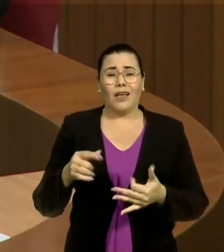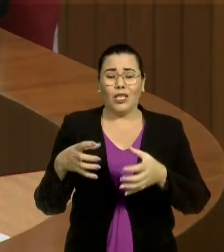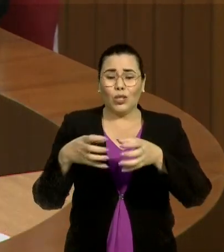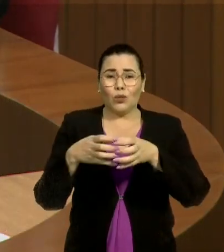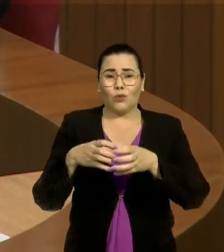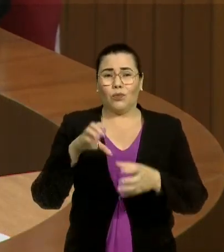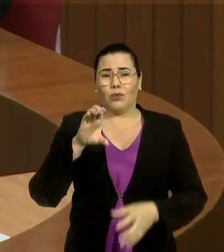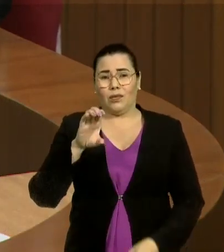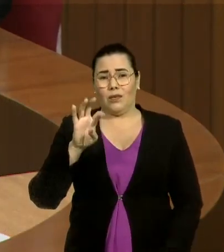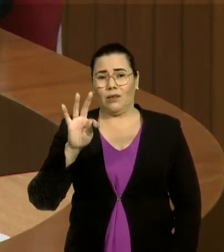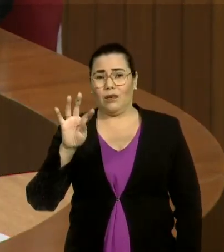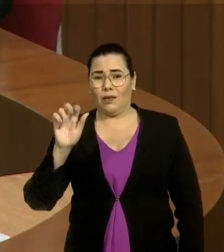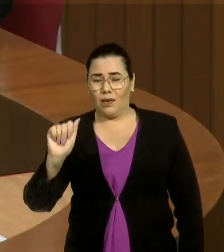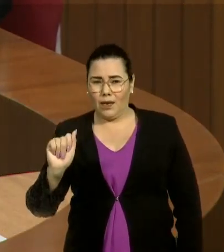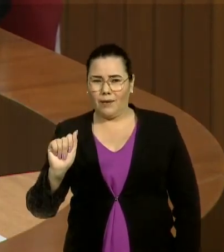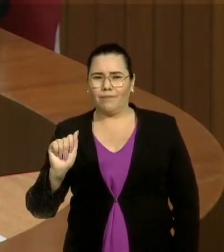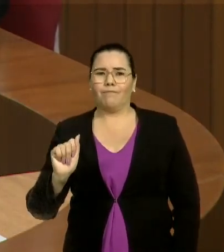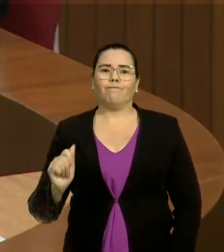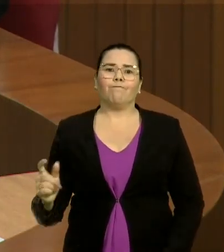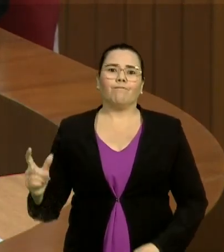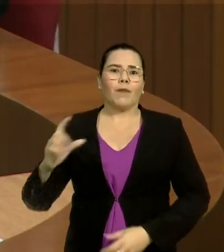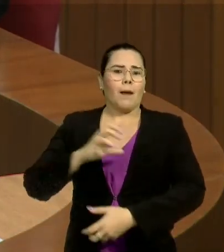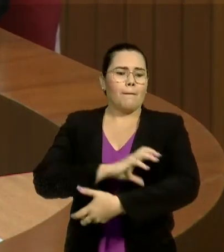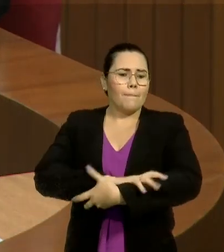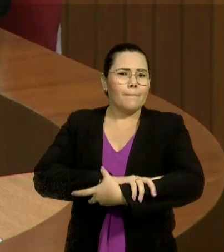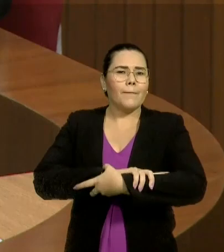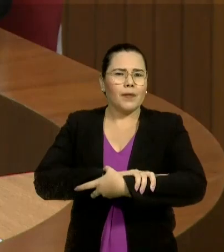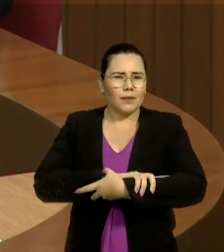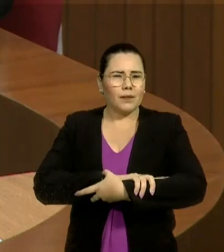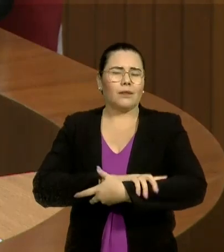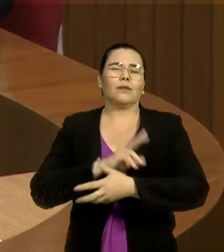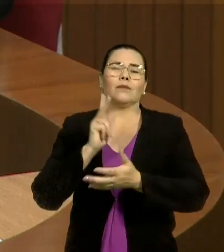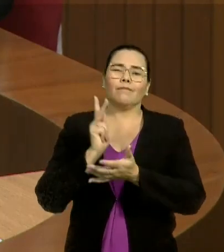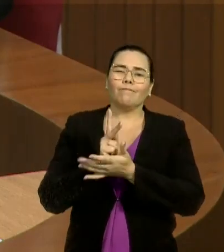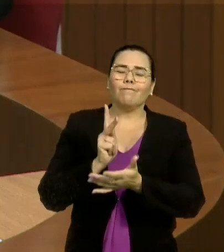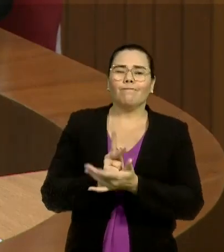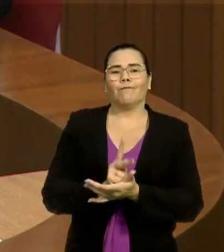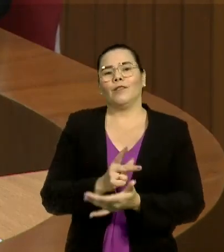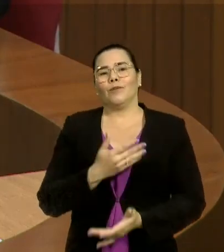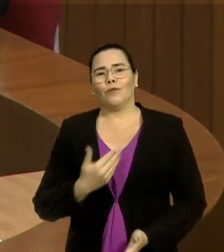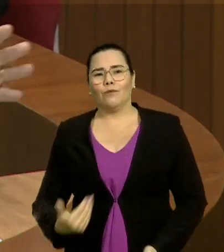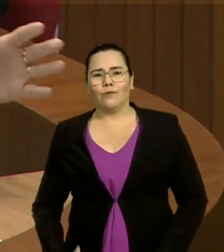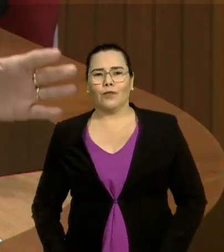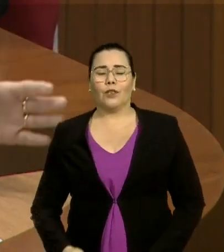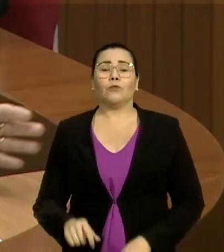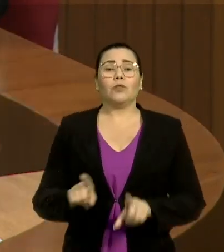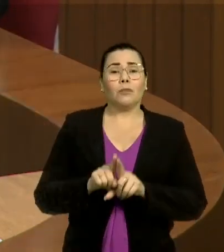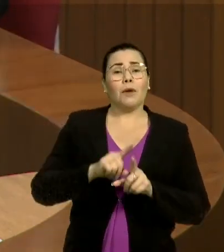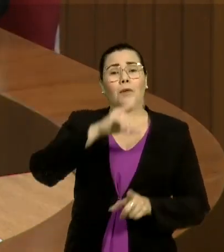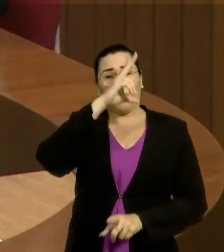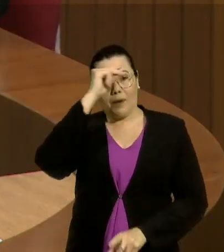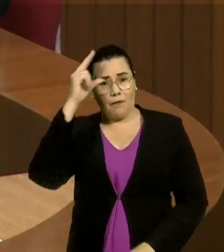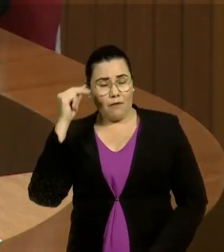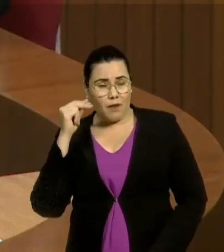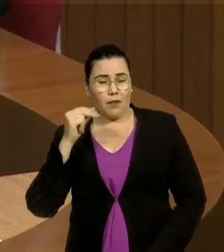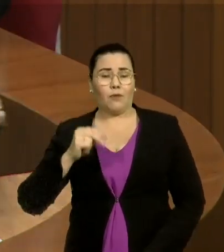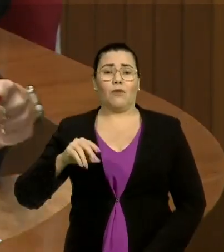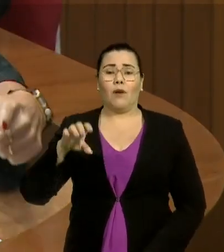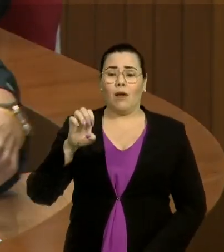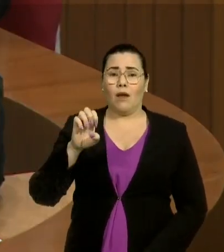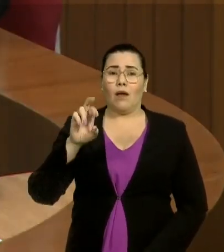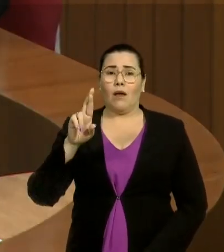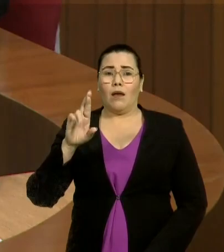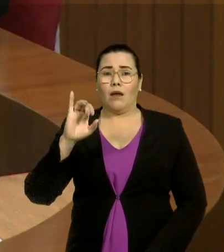feito em parcerias. Temos tido a ajuda do nosso prefeito Dr. Eric e do